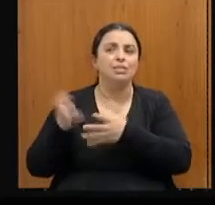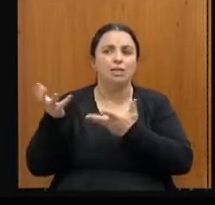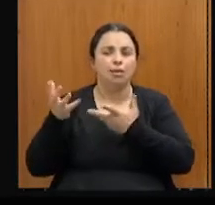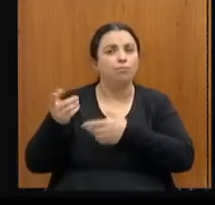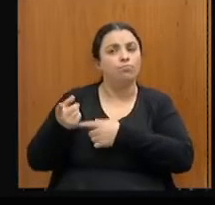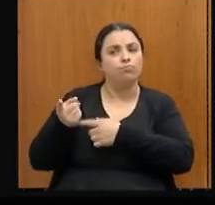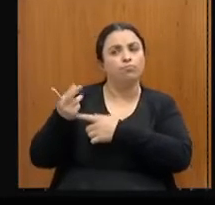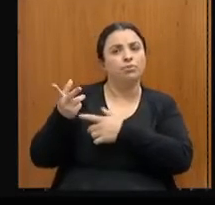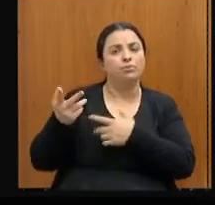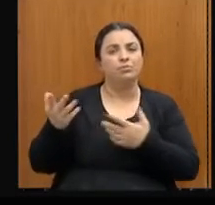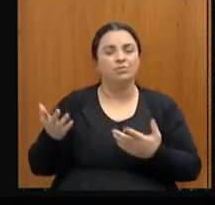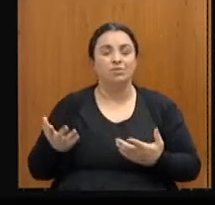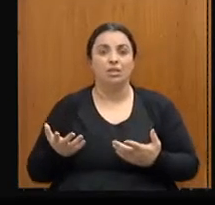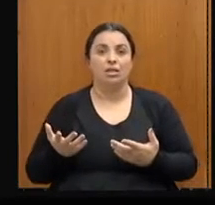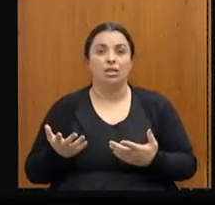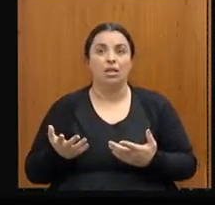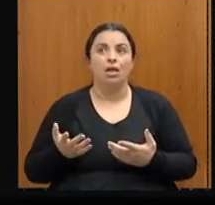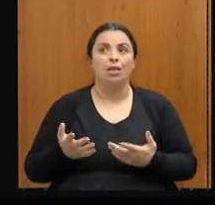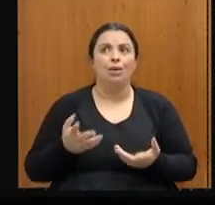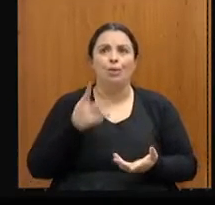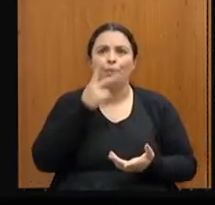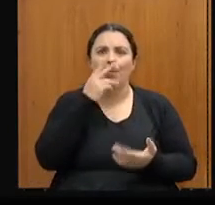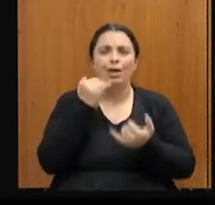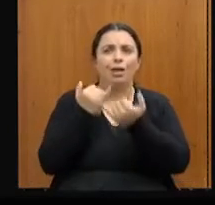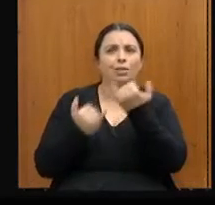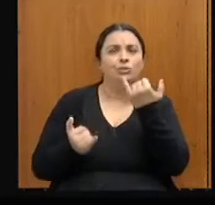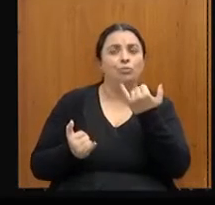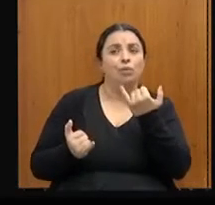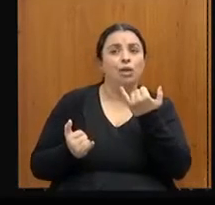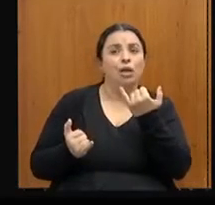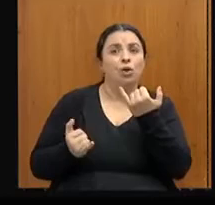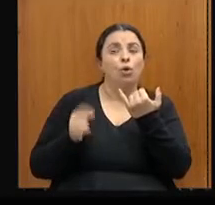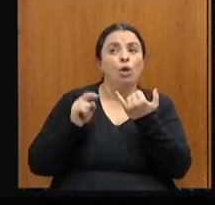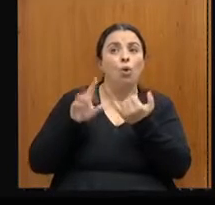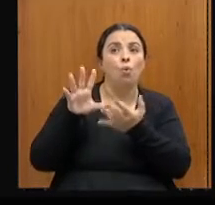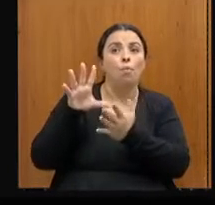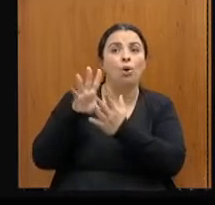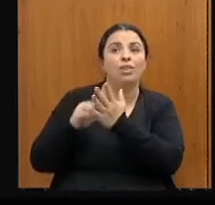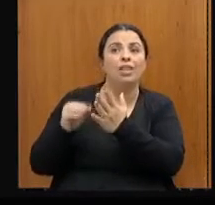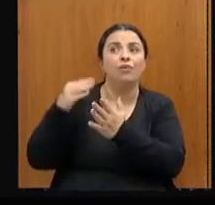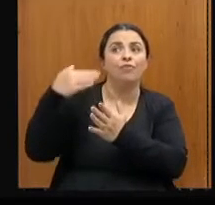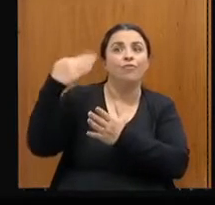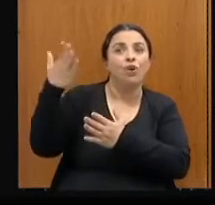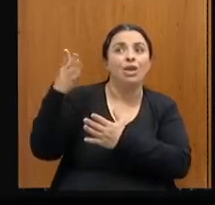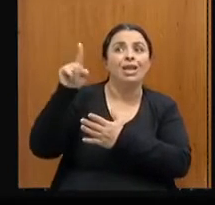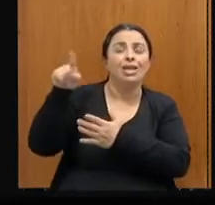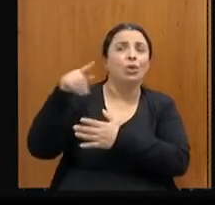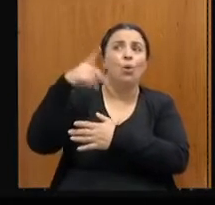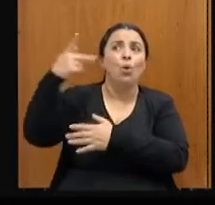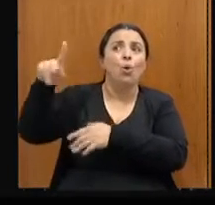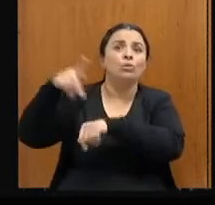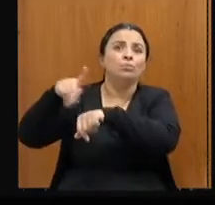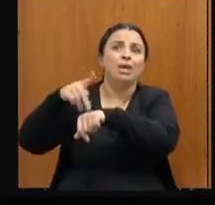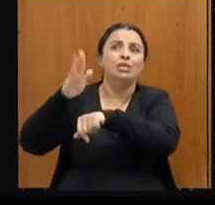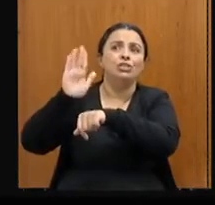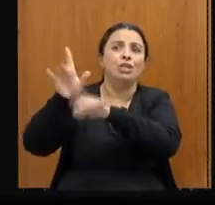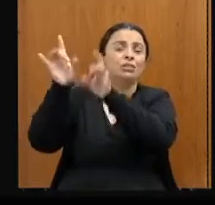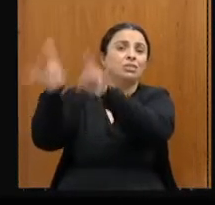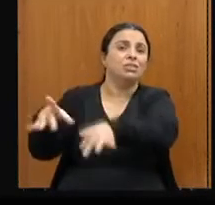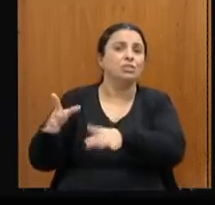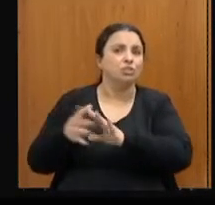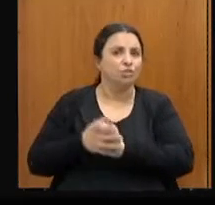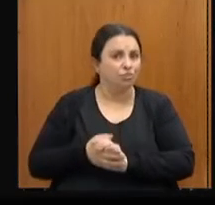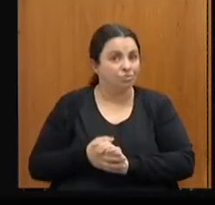indo para onde outros países vai estão voltando Ou seja já existe um processo gigante